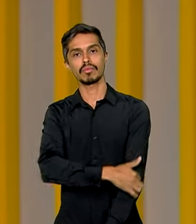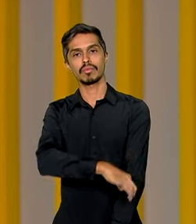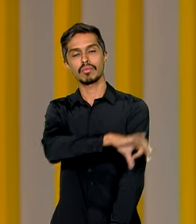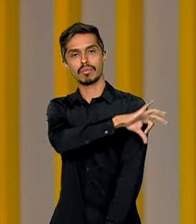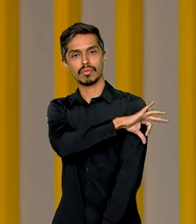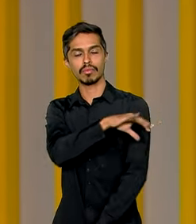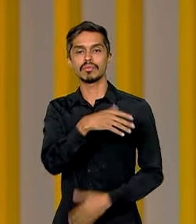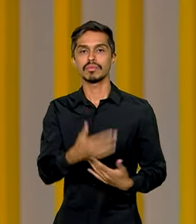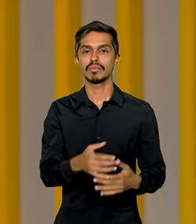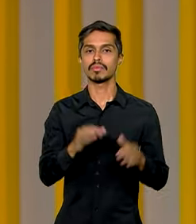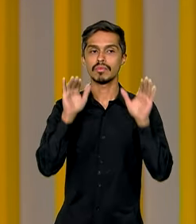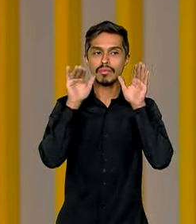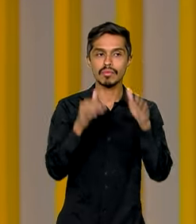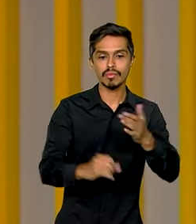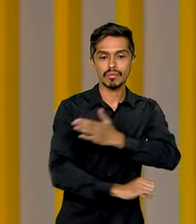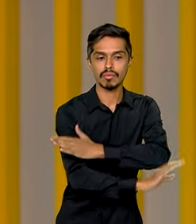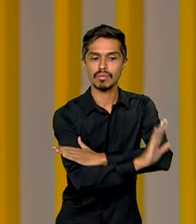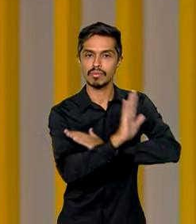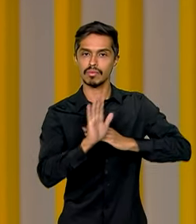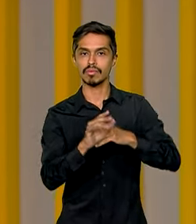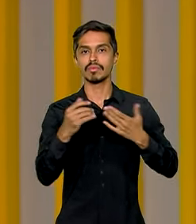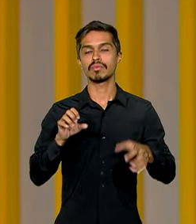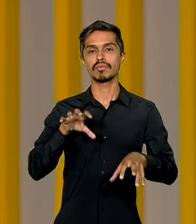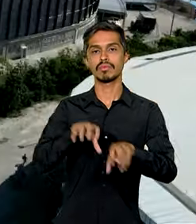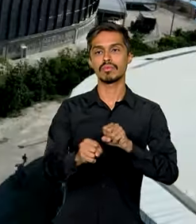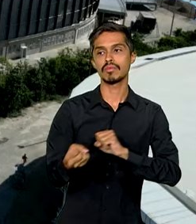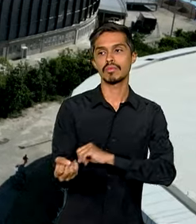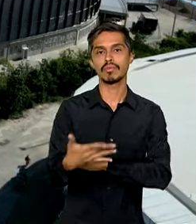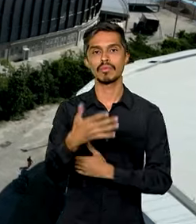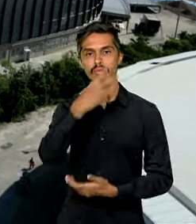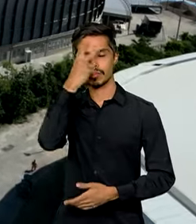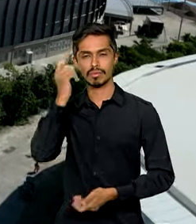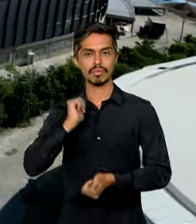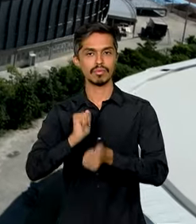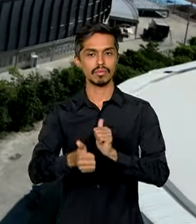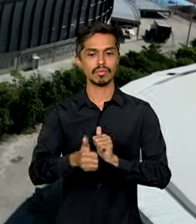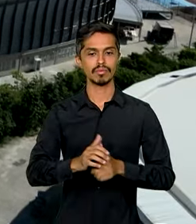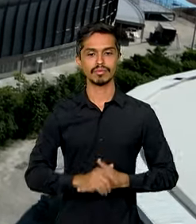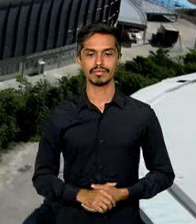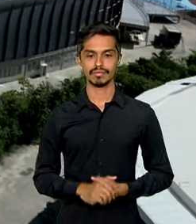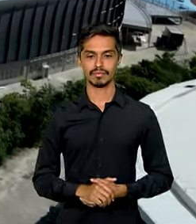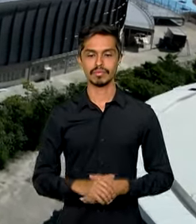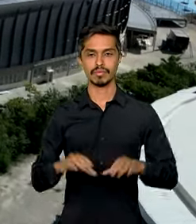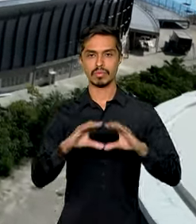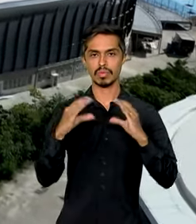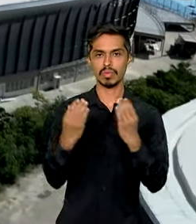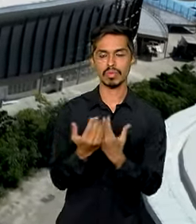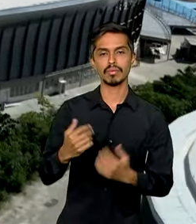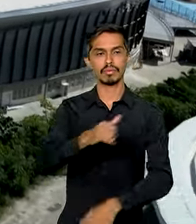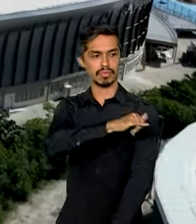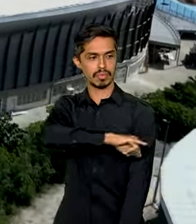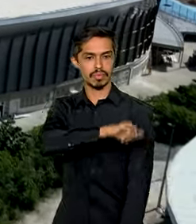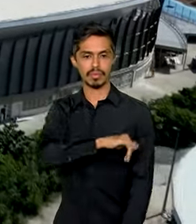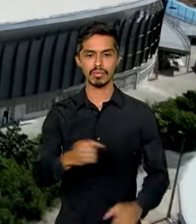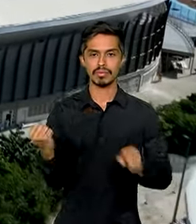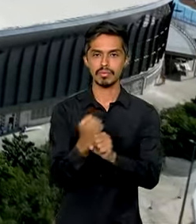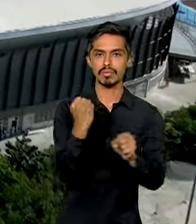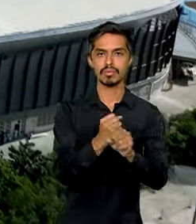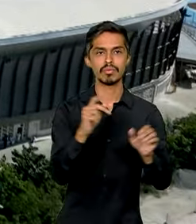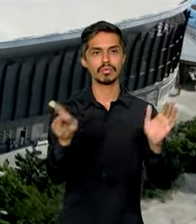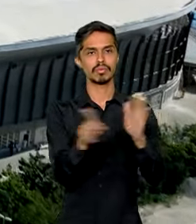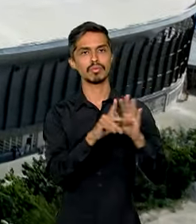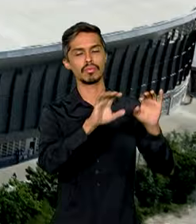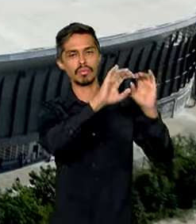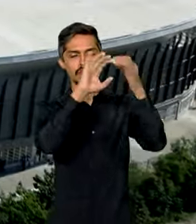e focar na formação de novos atletas. A Arena Carioca, construída para as Olimpíadas